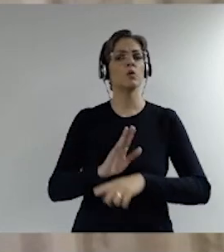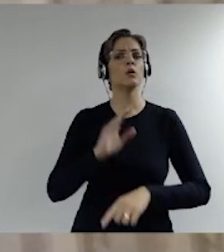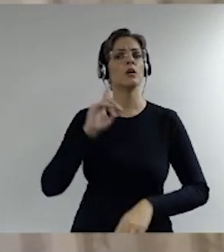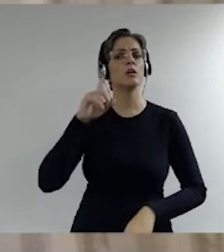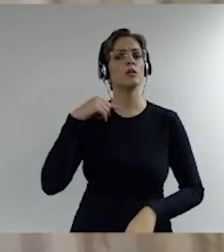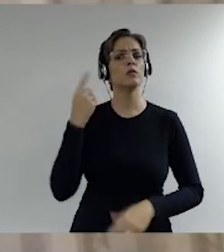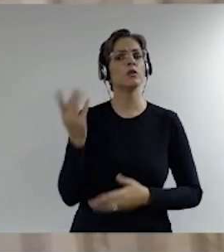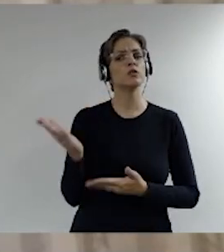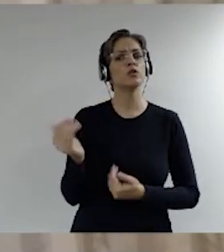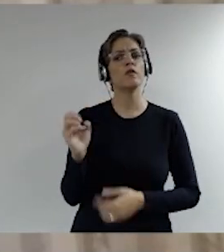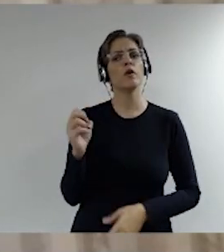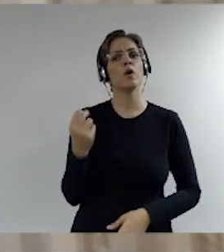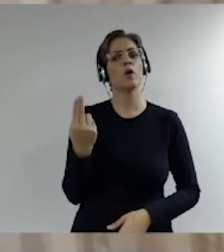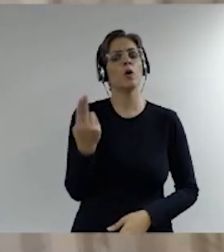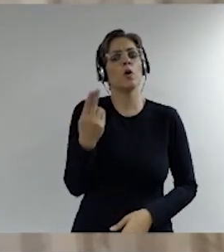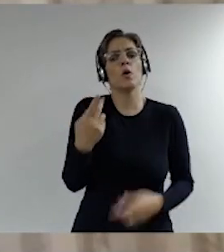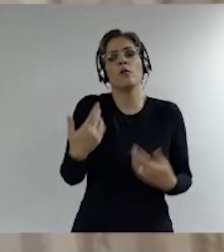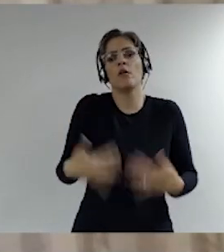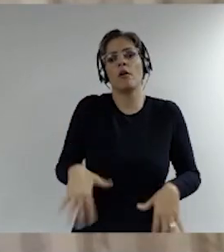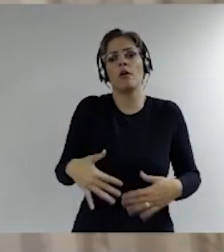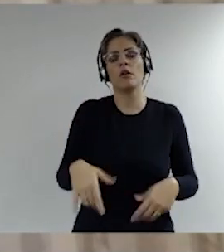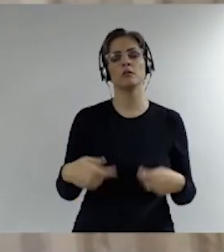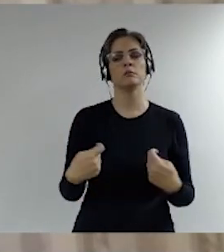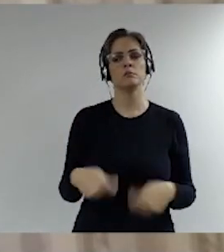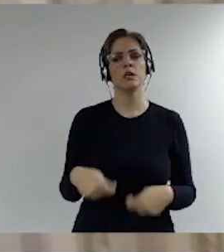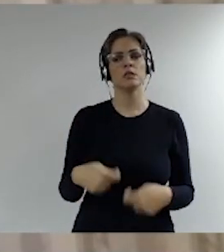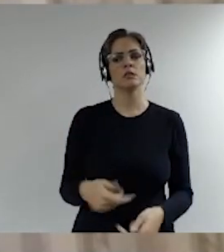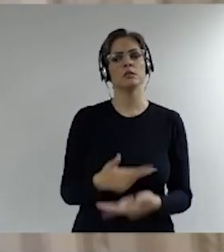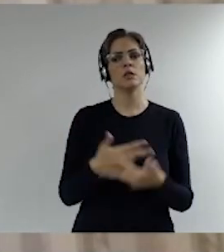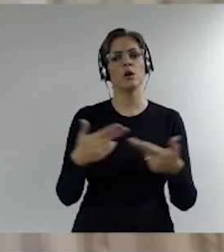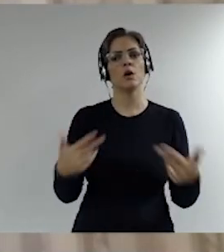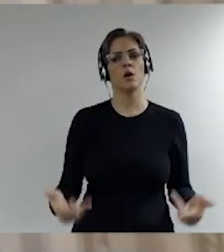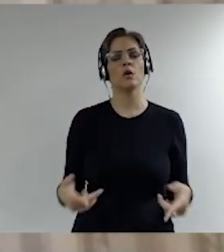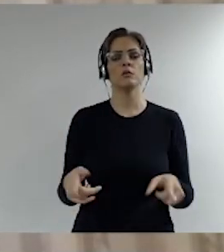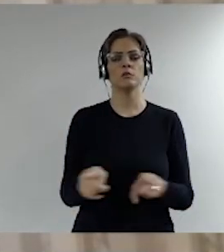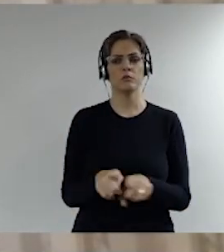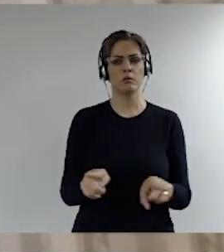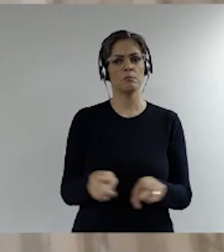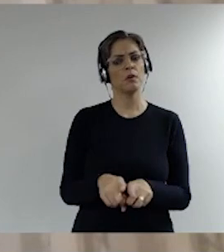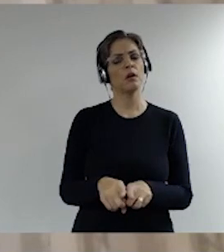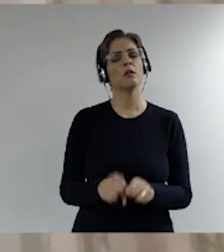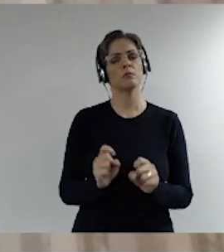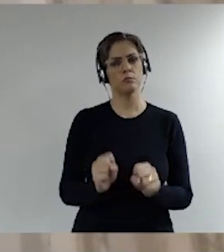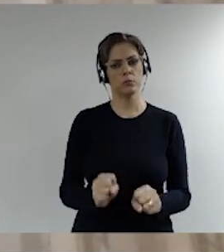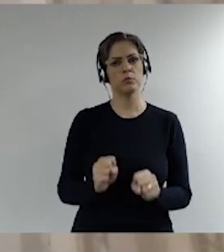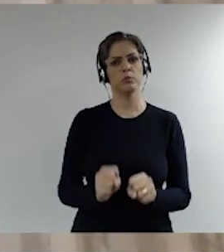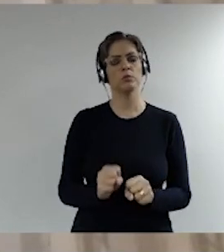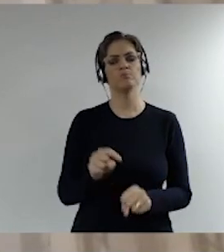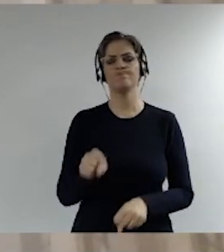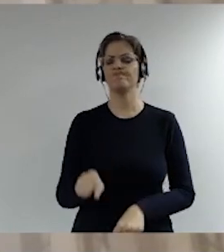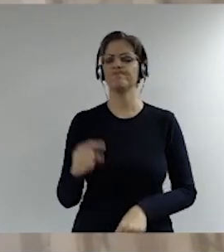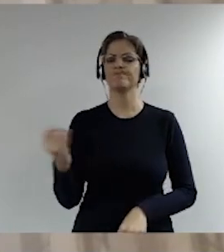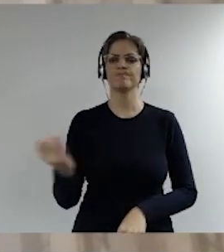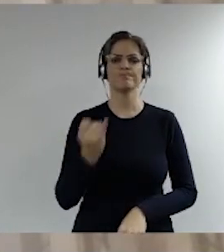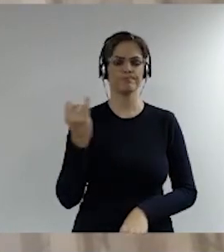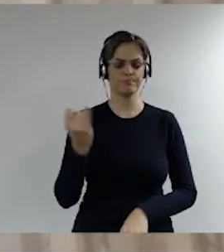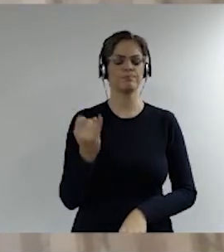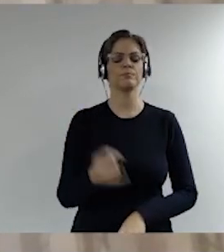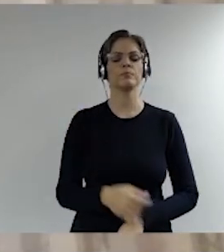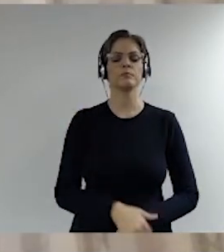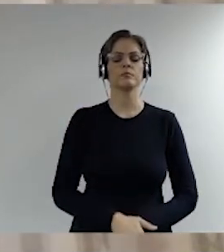ou aqueles advogados que estivessem necessitados neste momento também de pandemia, algo que foi muito importante naquele